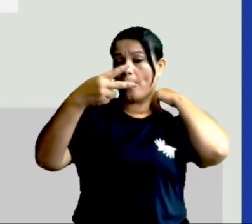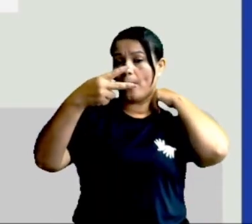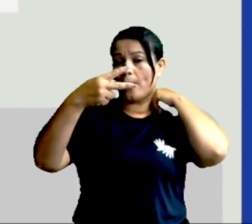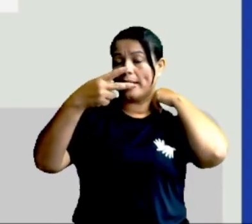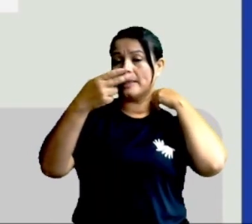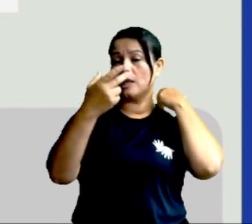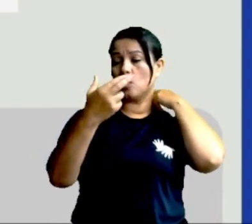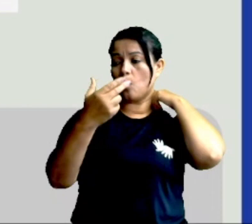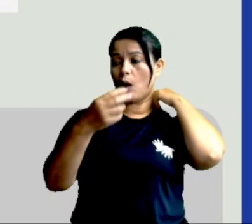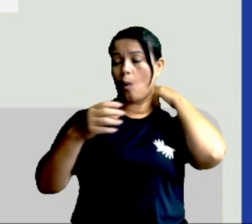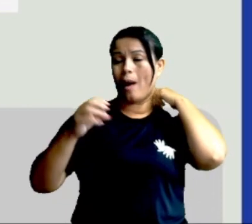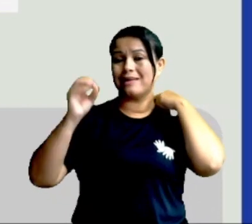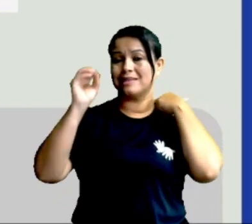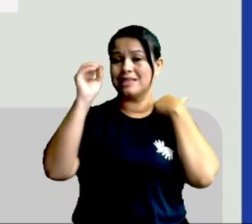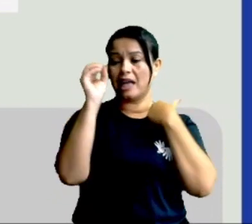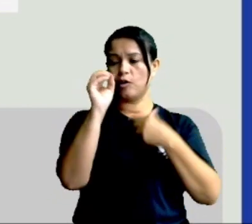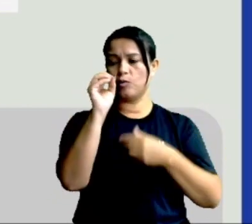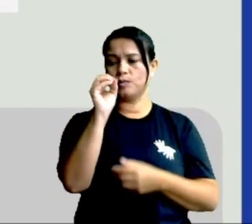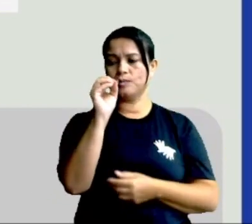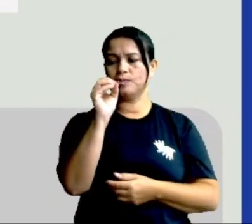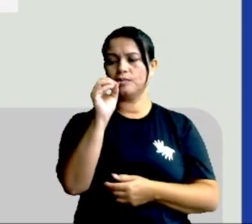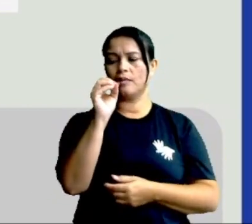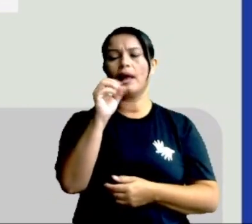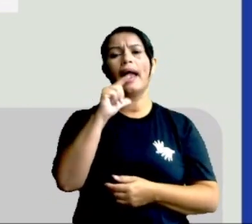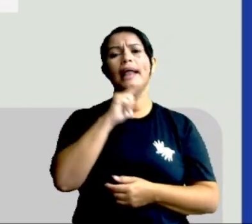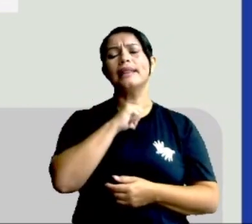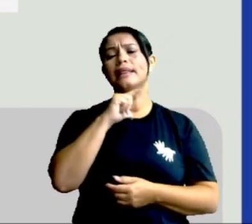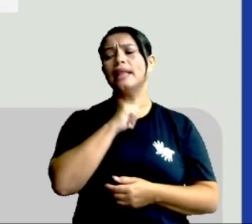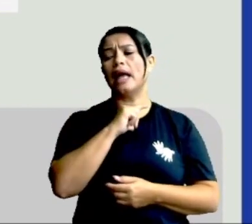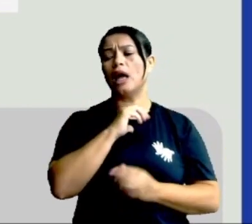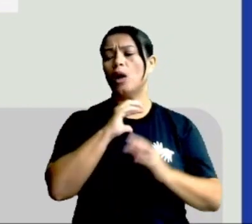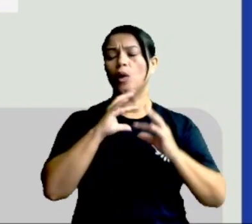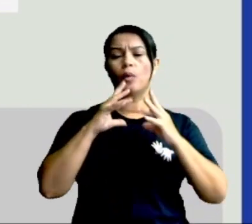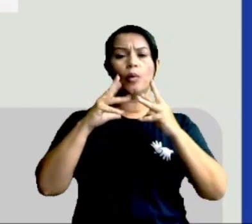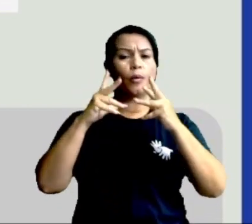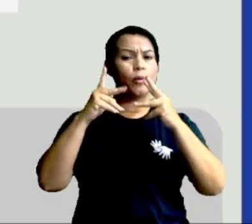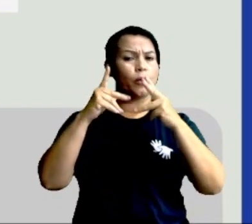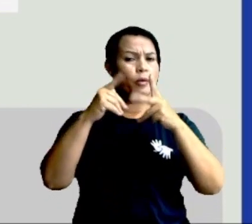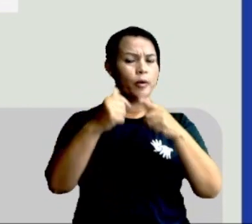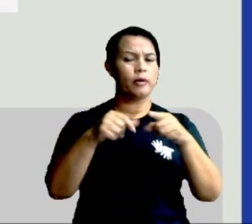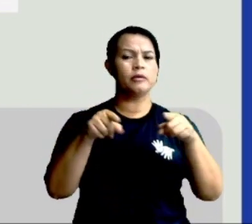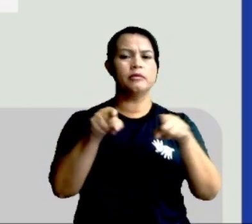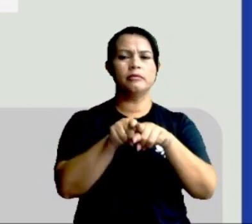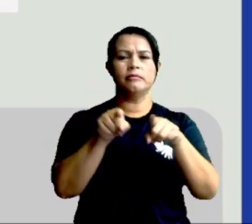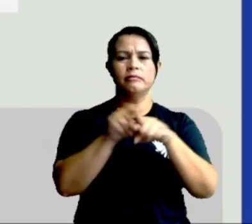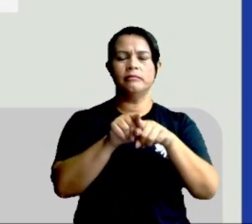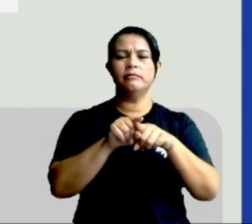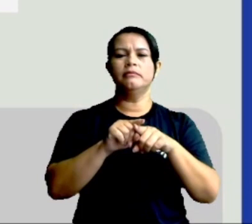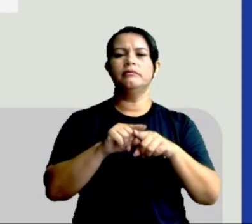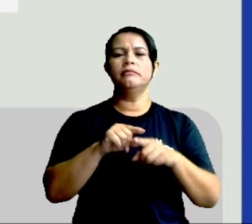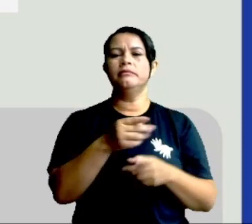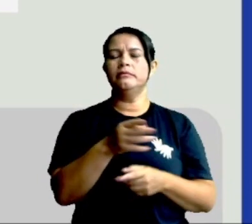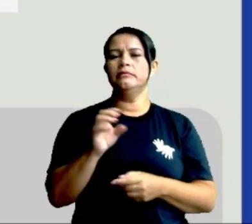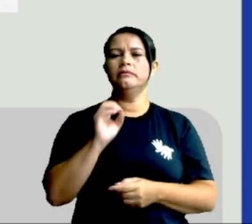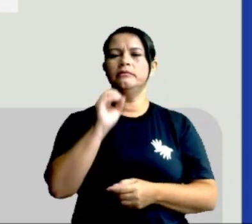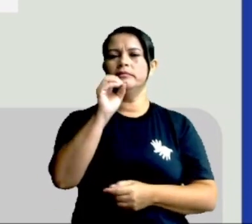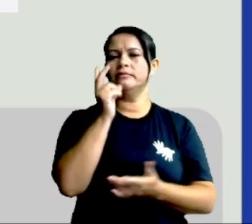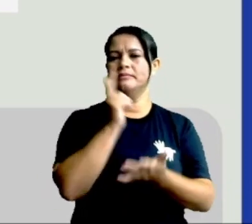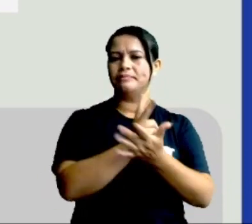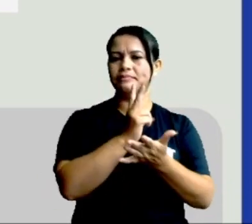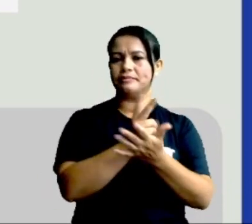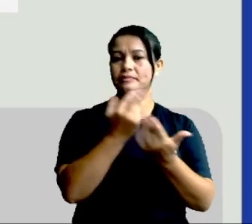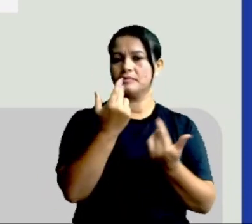Expoente igual a zero. Neste caso, todas as potências com expoente igual a zero é igual a